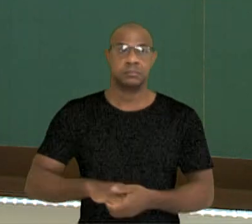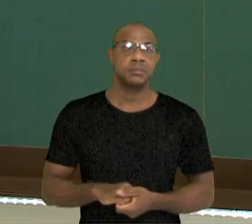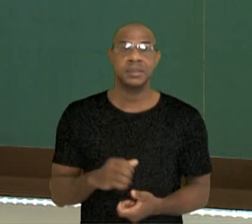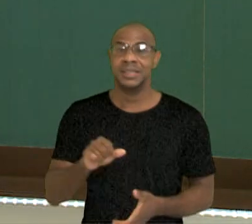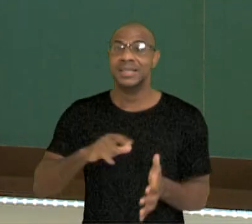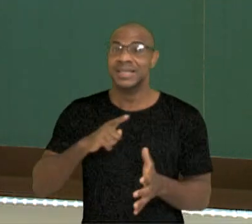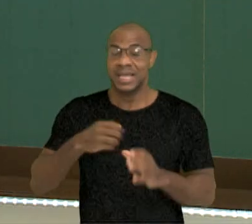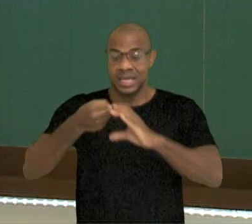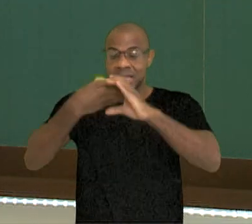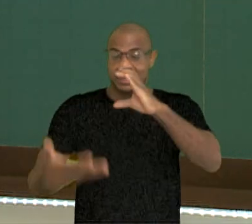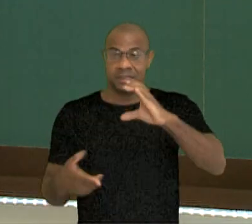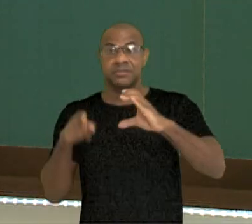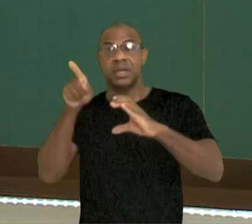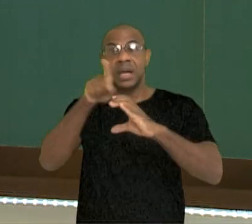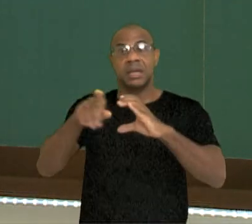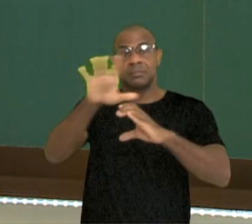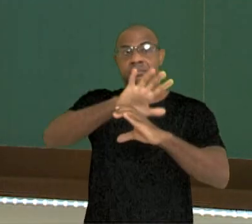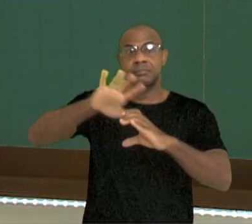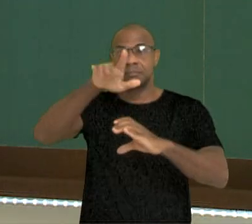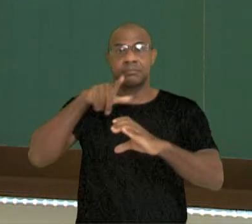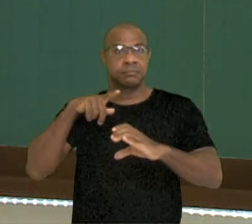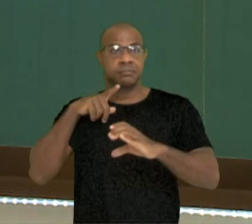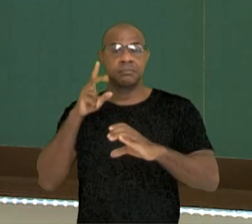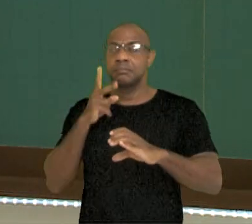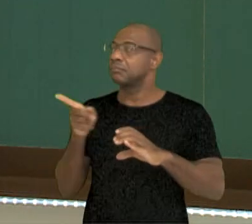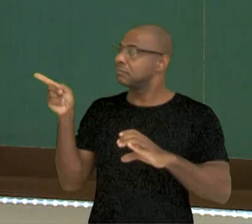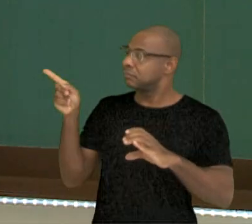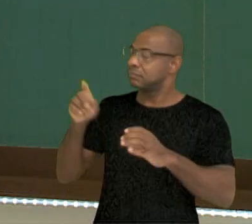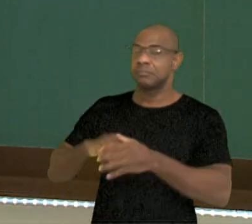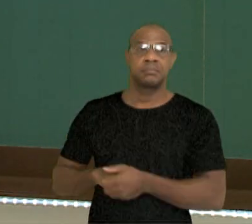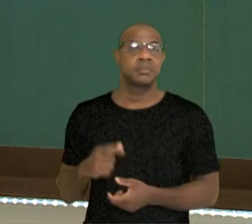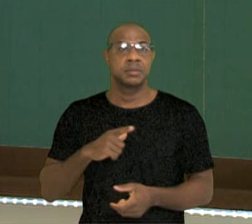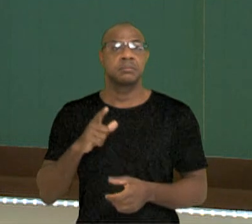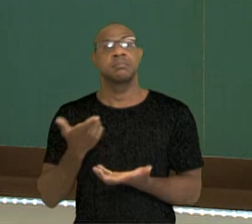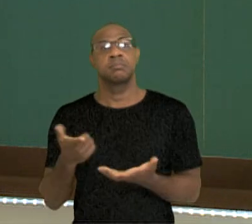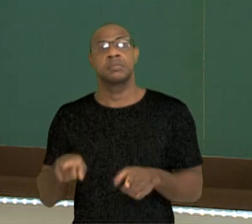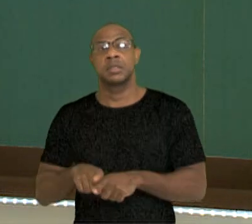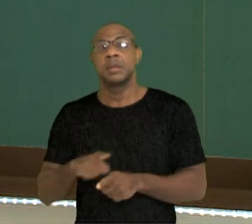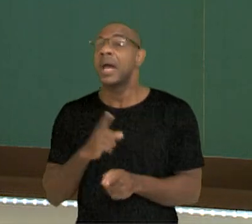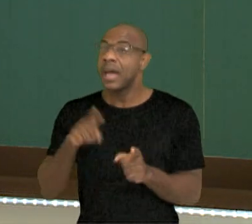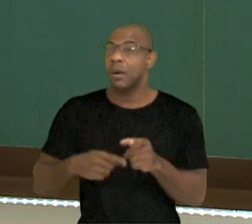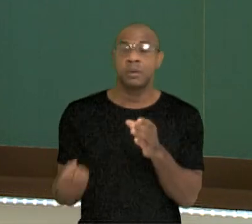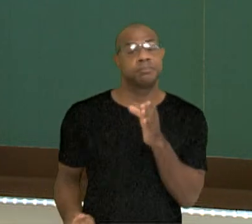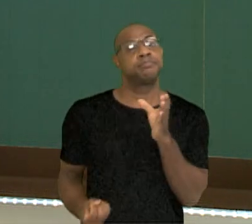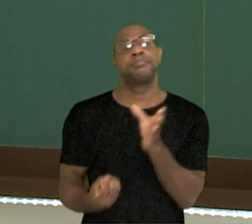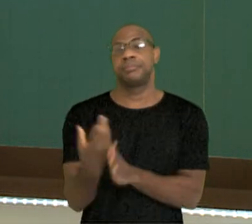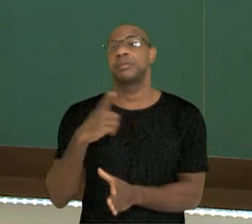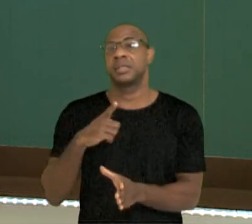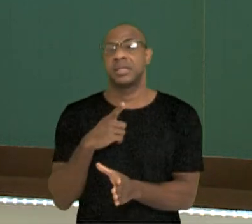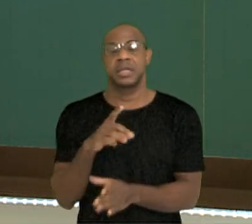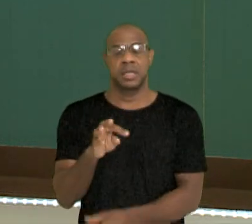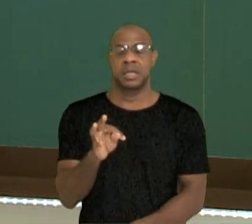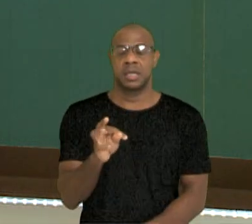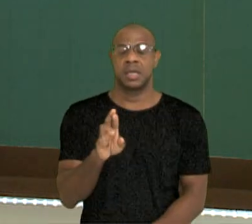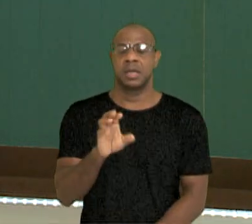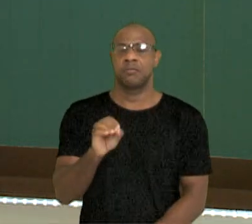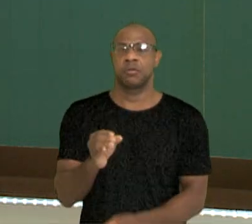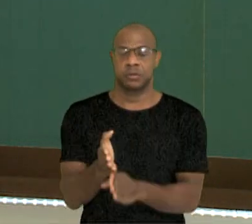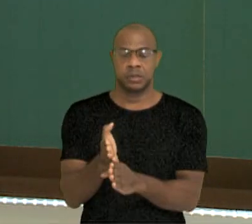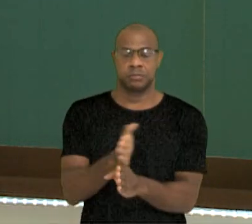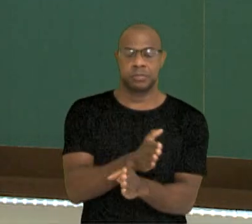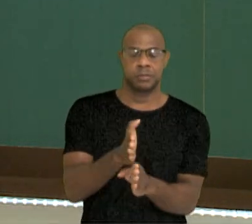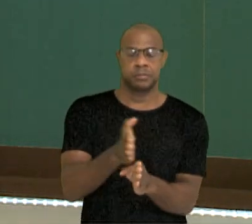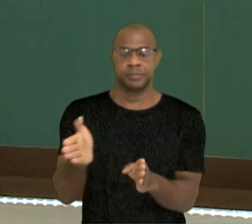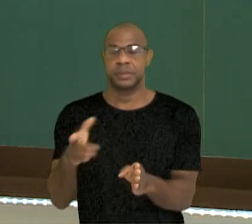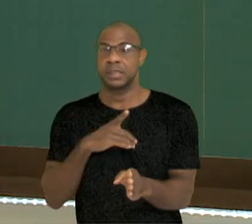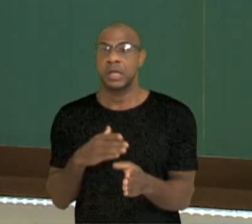essas características aqui, certo? Através das relações de poder são criadas as fronteiras. Então se estabelecem